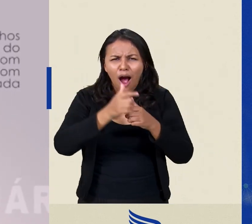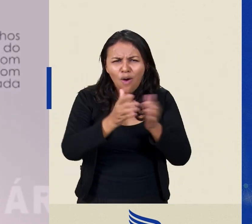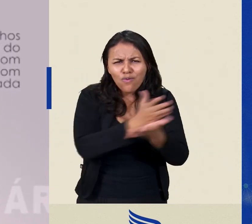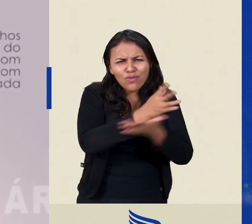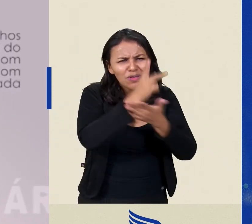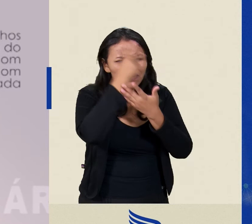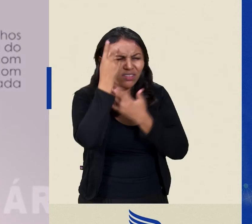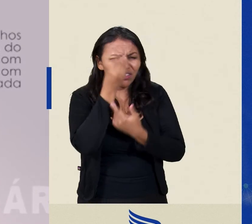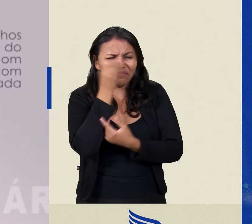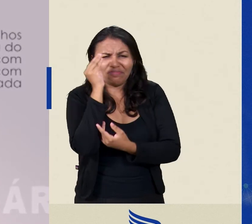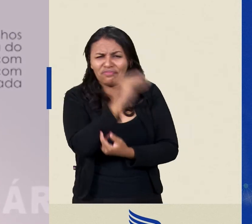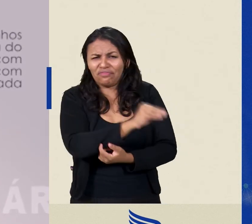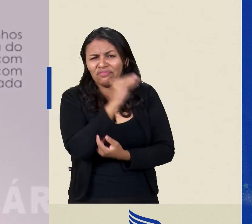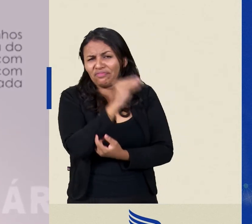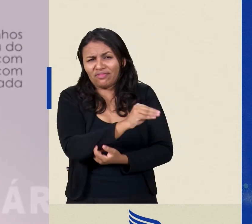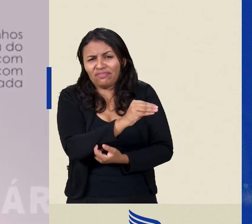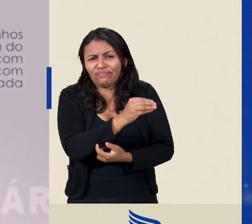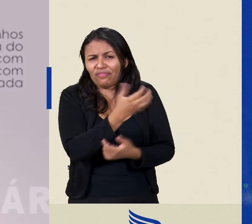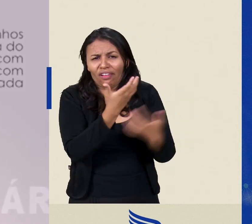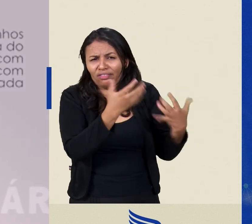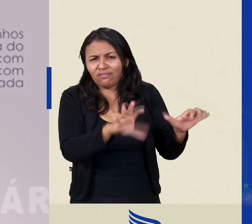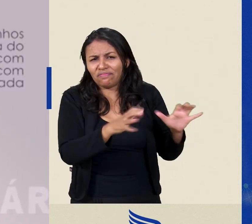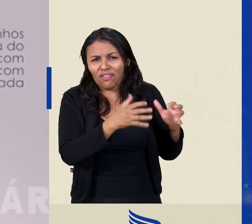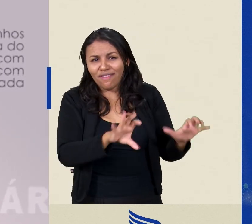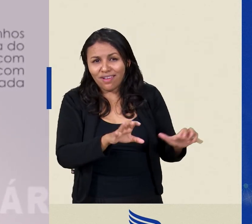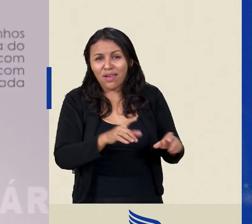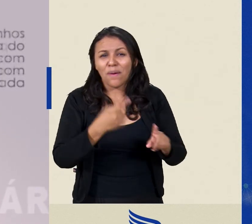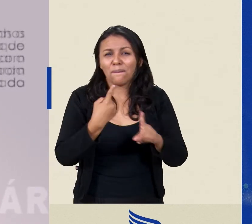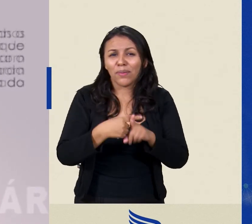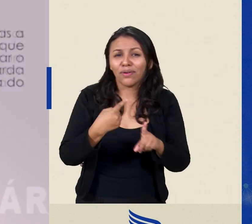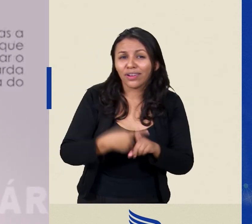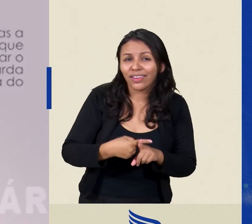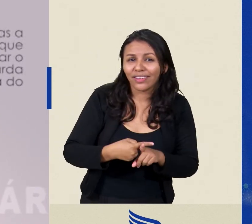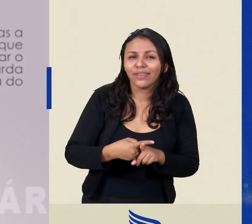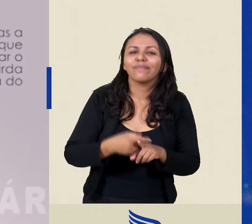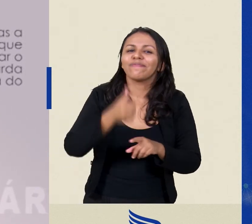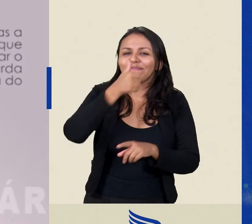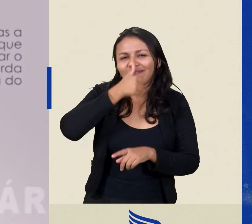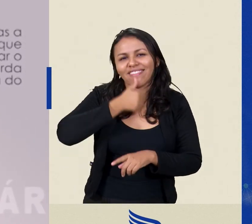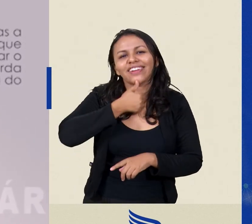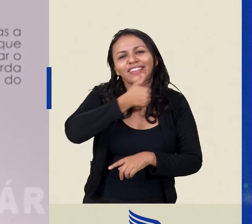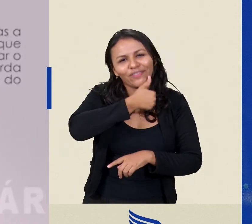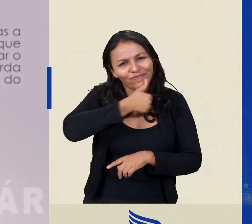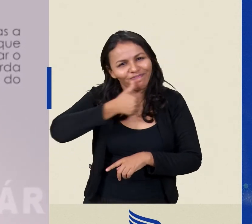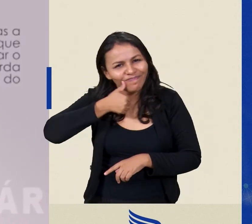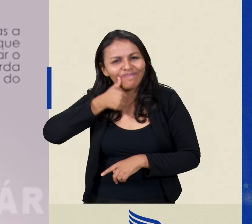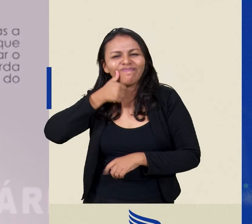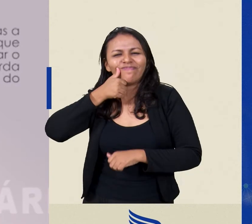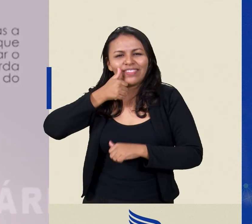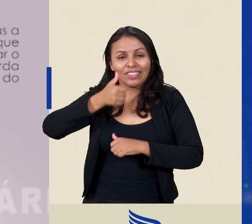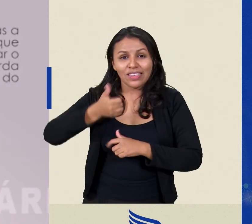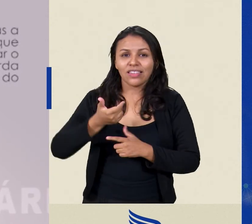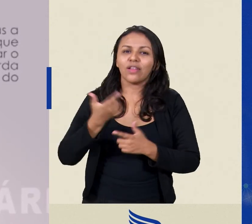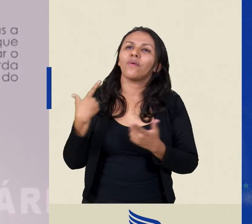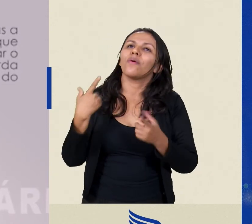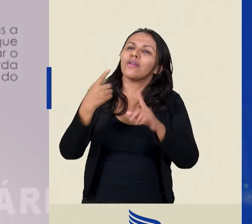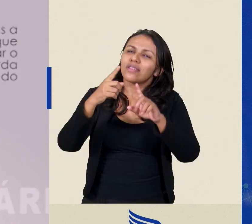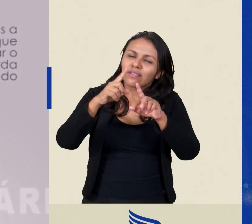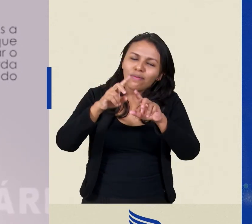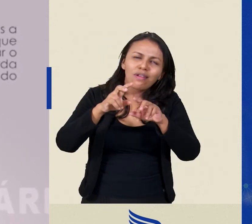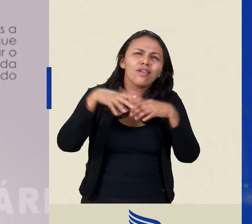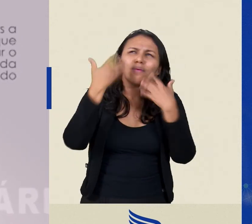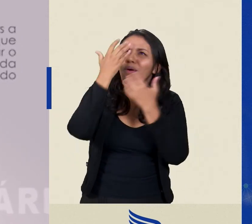e por outros com desprezo, porque há uma cruz ligada à mesma. Por essa cruz dou graças a